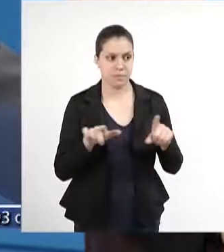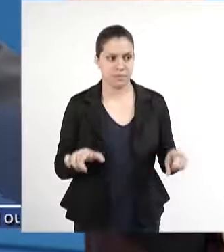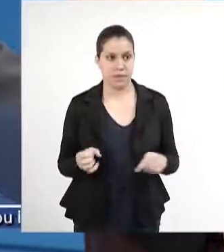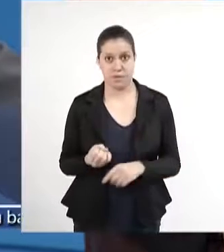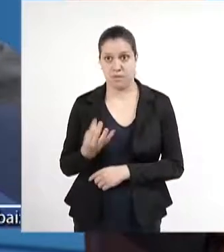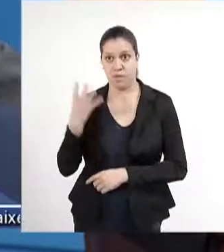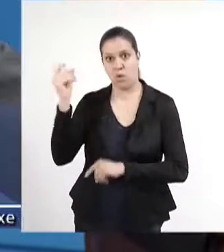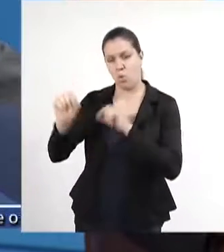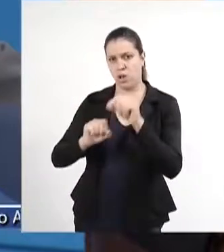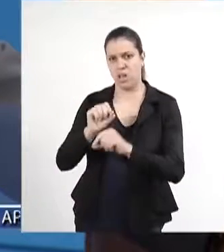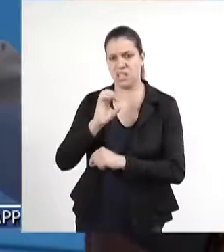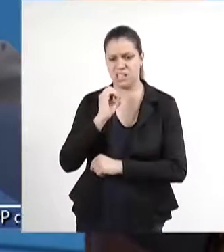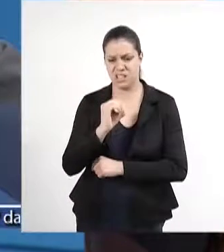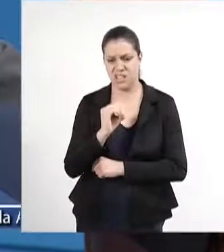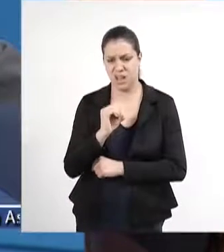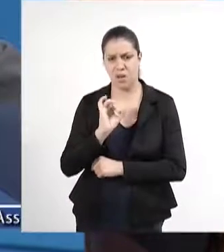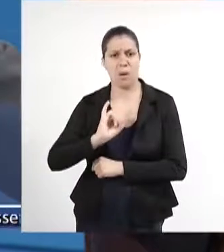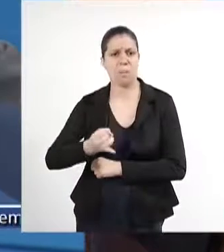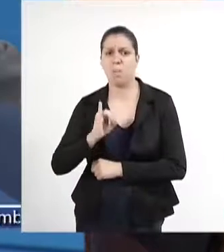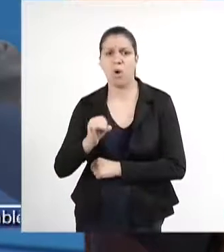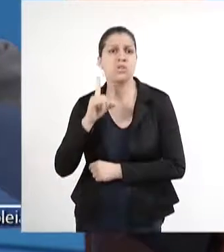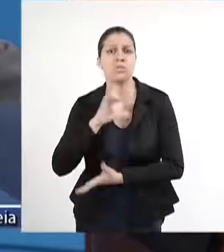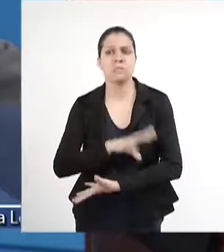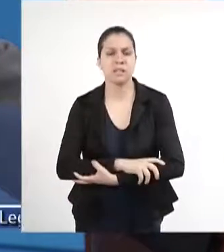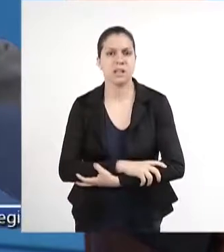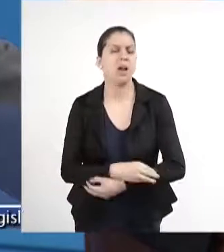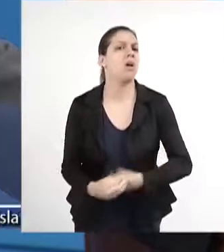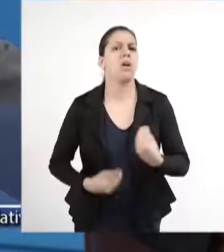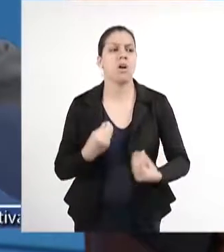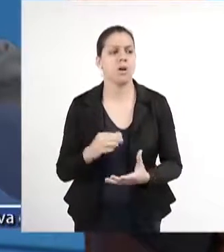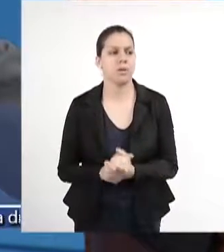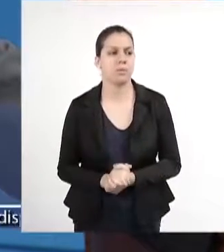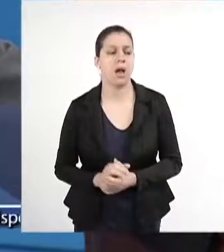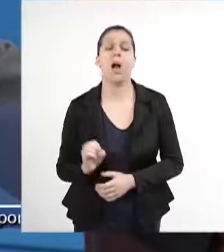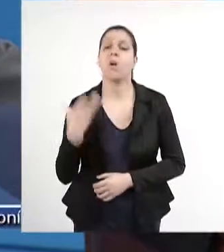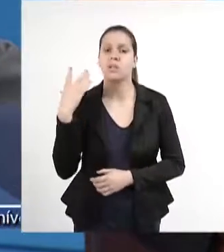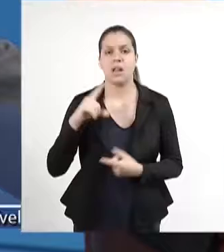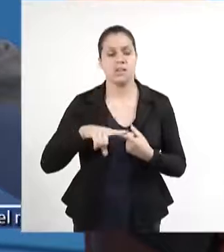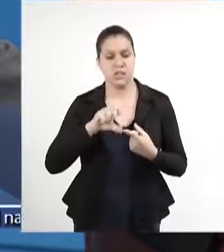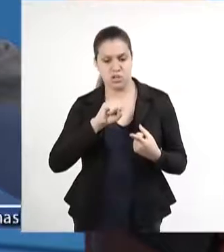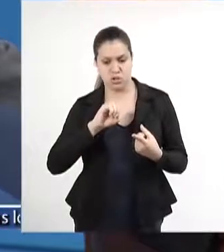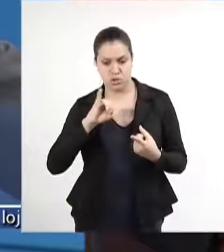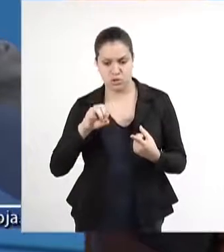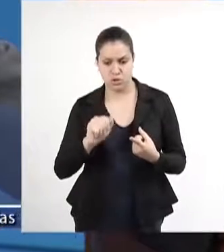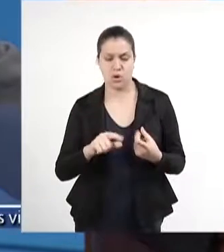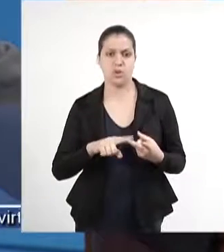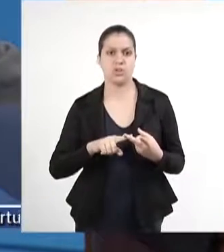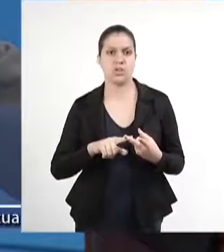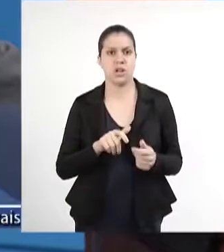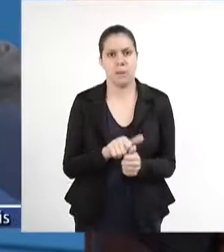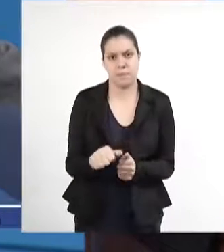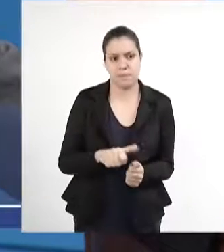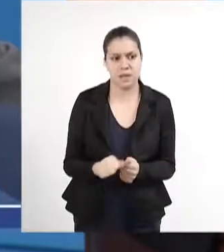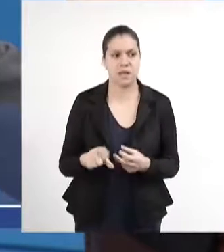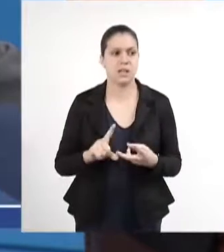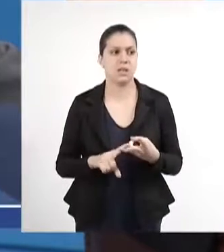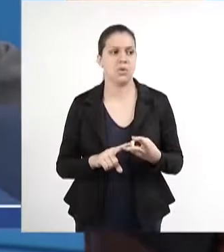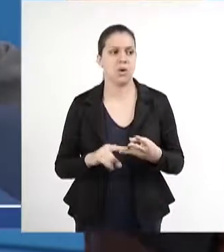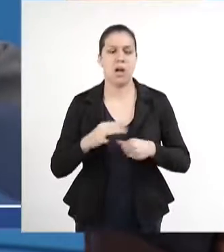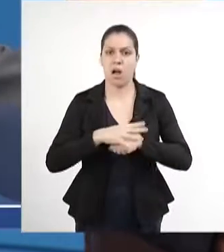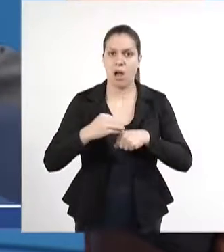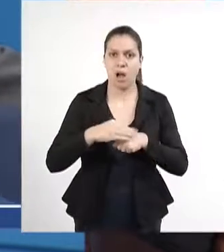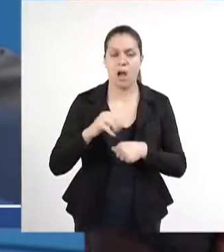está acontecendo com soja? O que está acontecendo com milho? O que está acontecendo com algodão exportado do Mato Grosso do